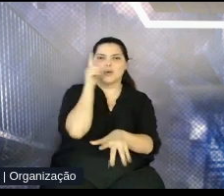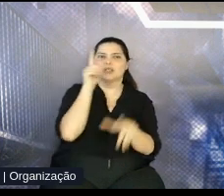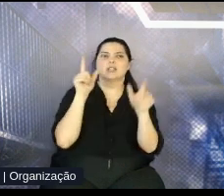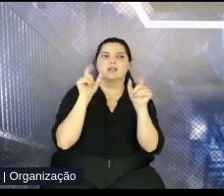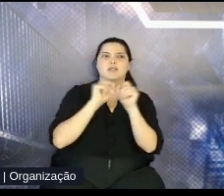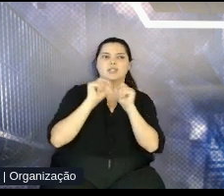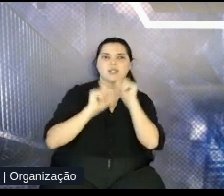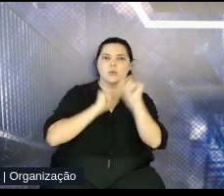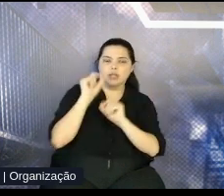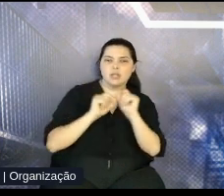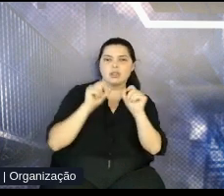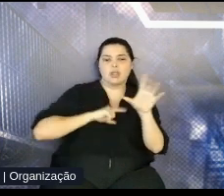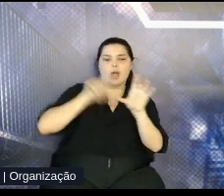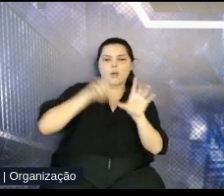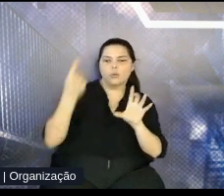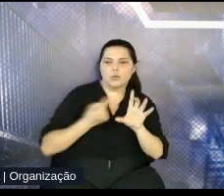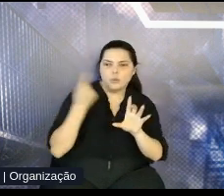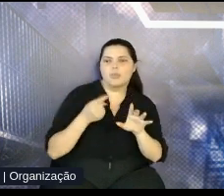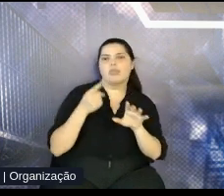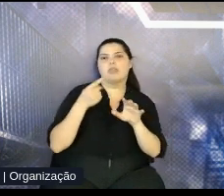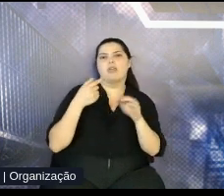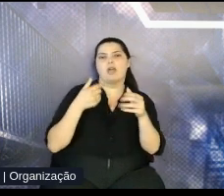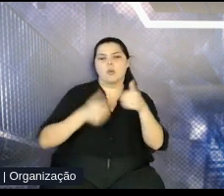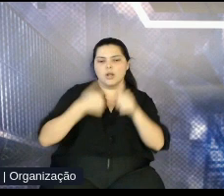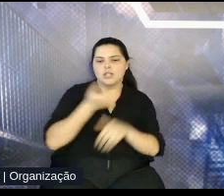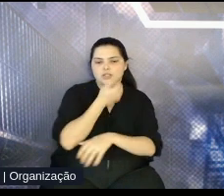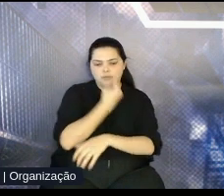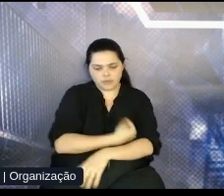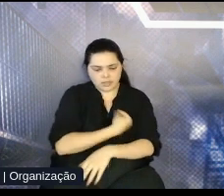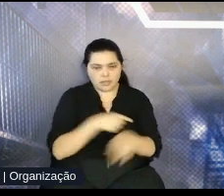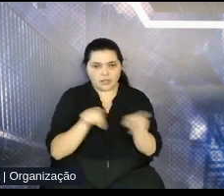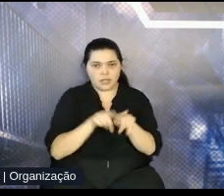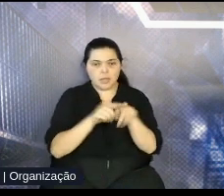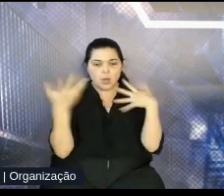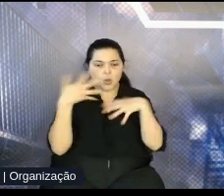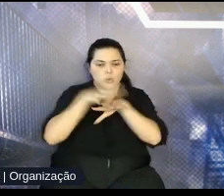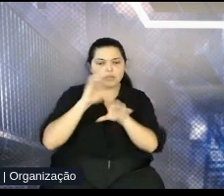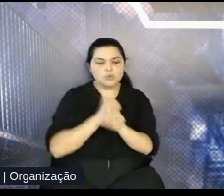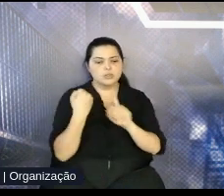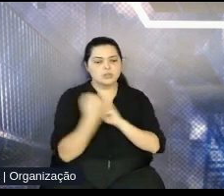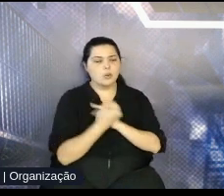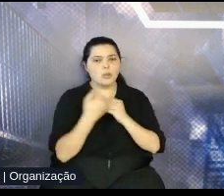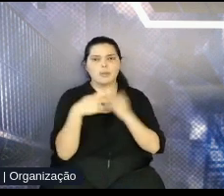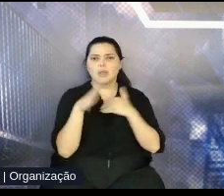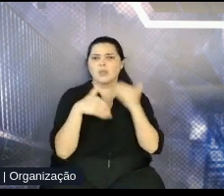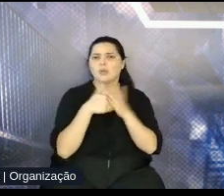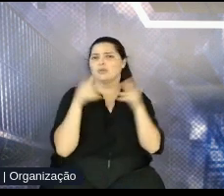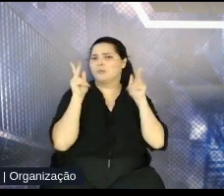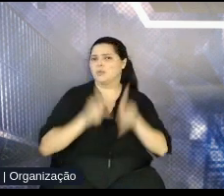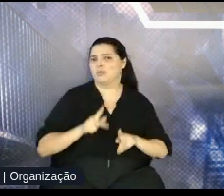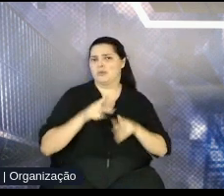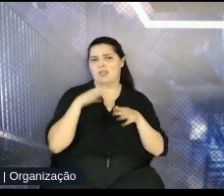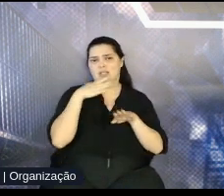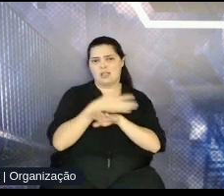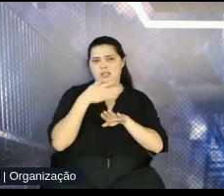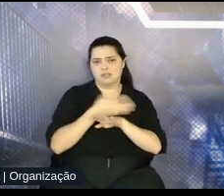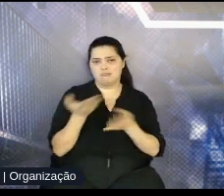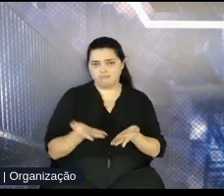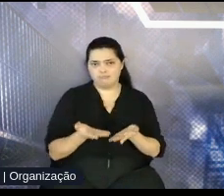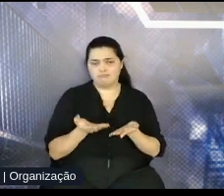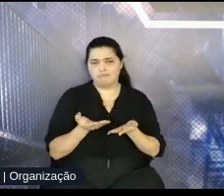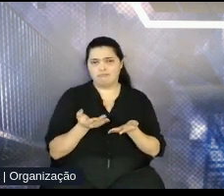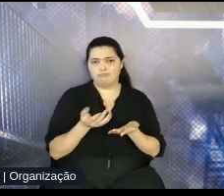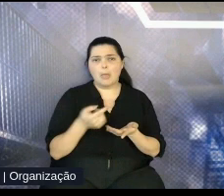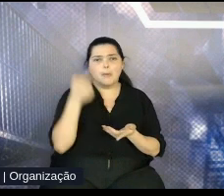dando autonomia, independência, qualidade de vida e inclusão social para todas as pessoas. Então, quando a gente pensa